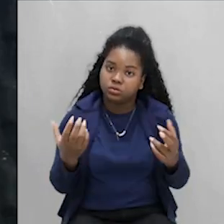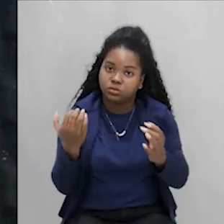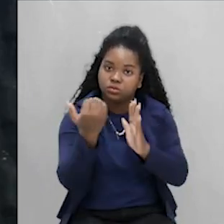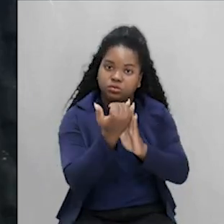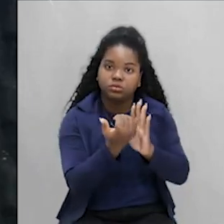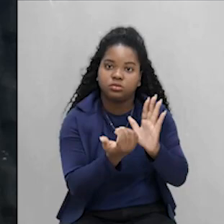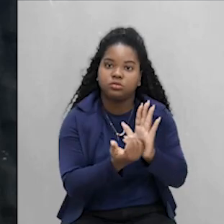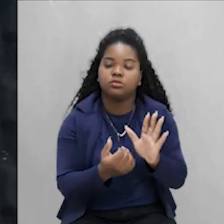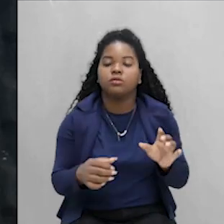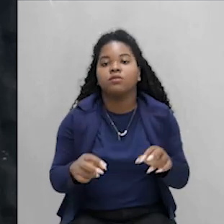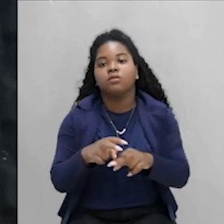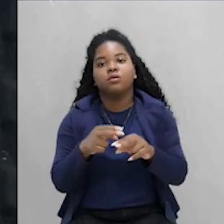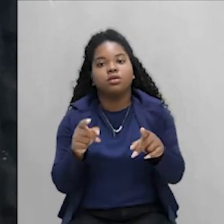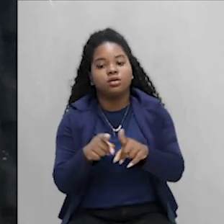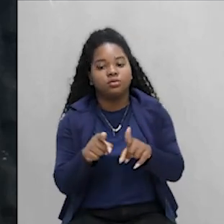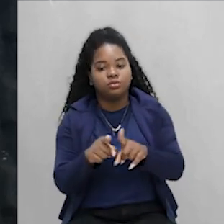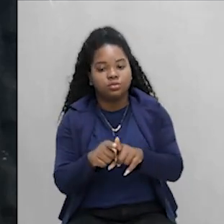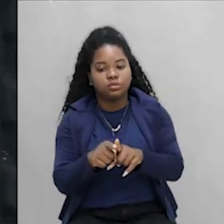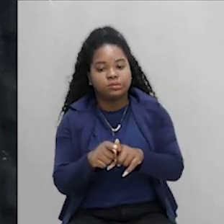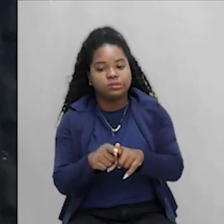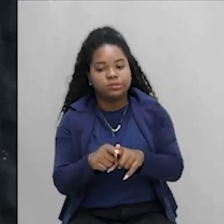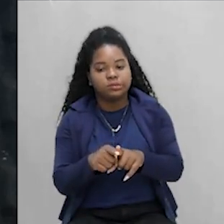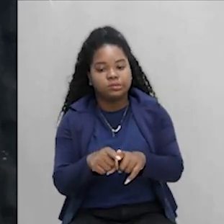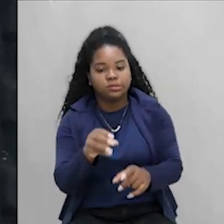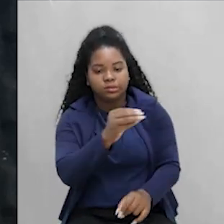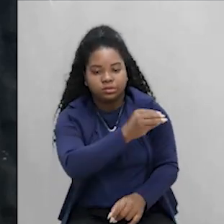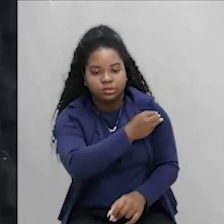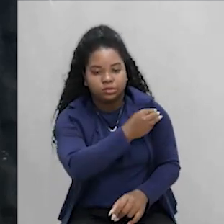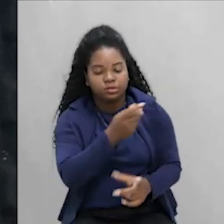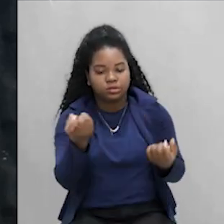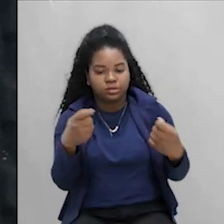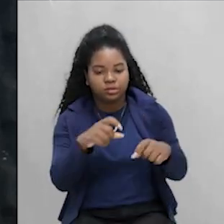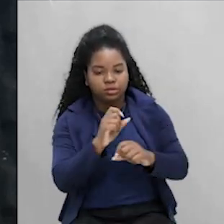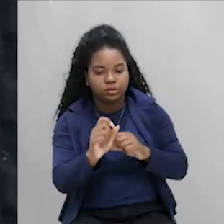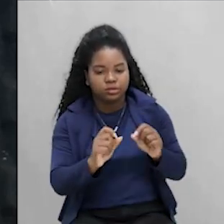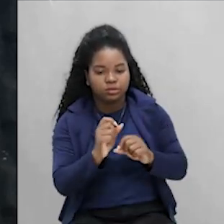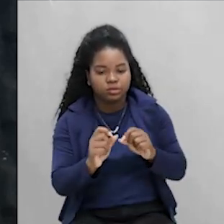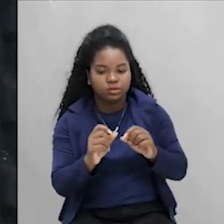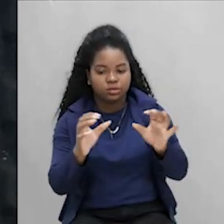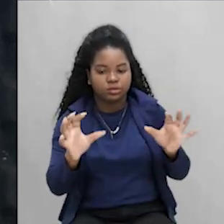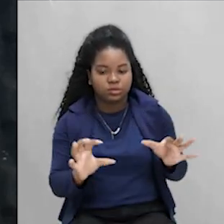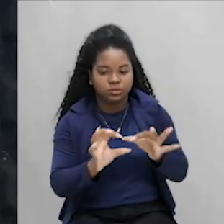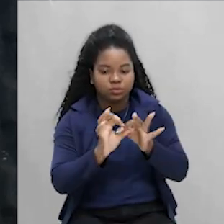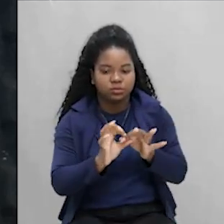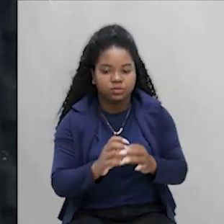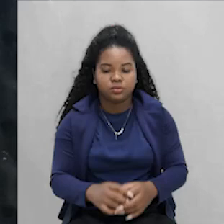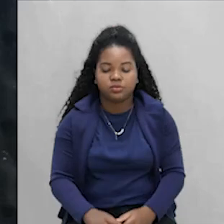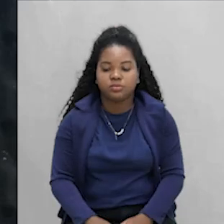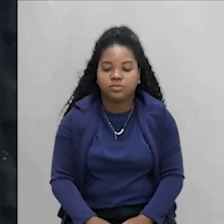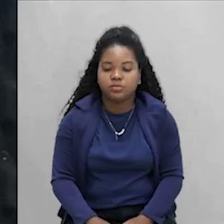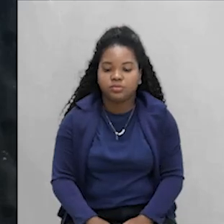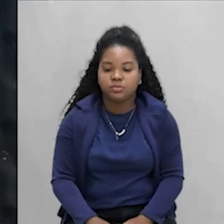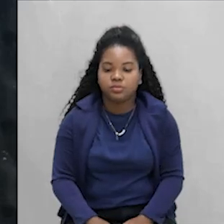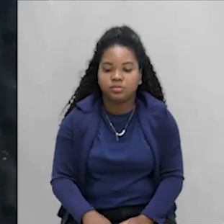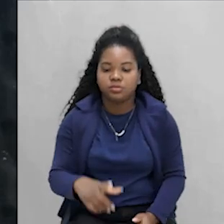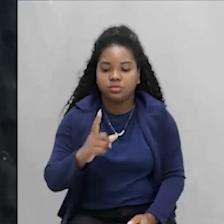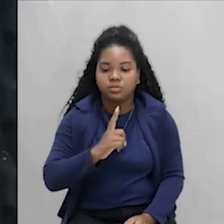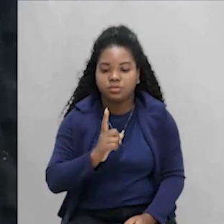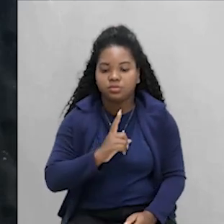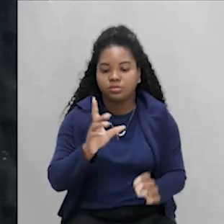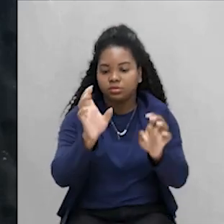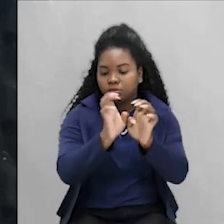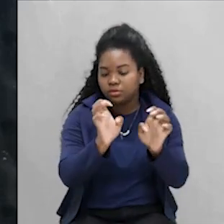assim também os álcools eles podem ser ramificados certo então aqui nós temos a estrutura